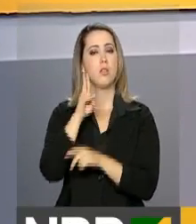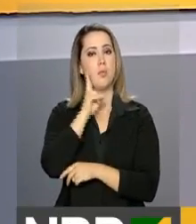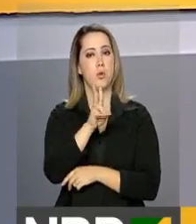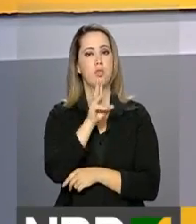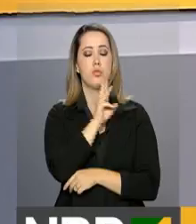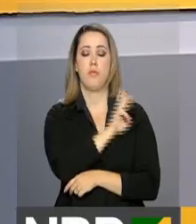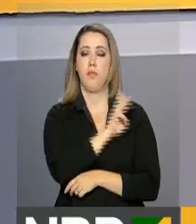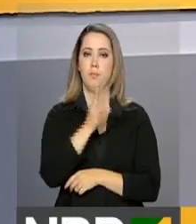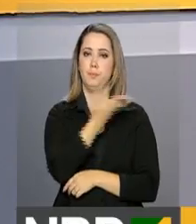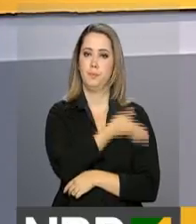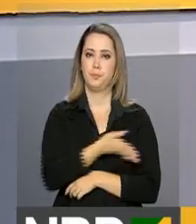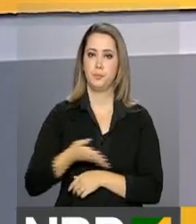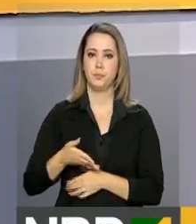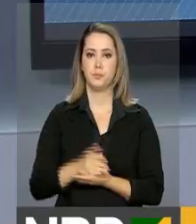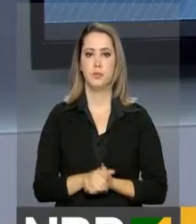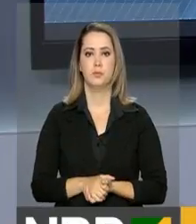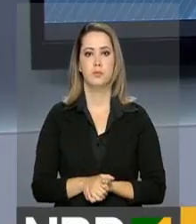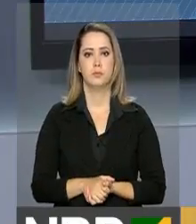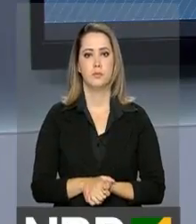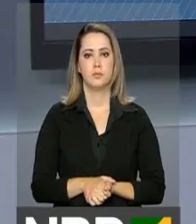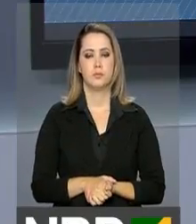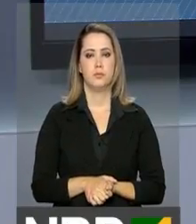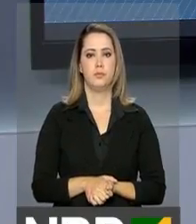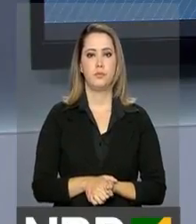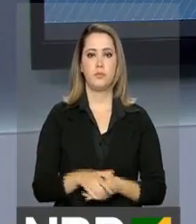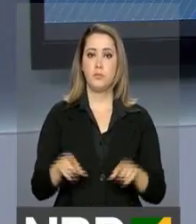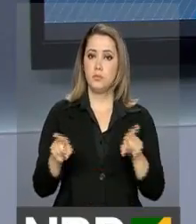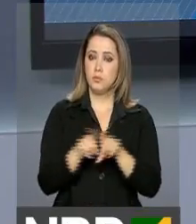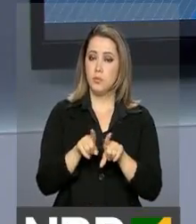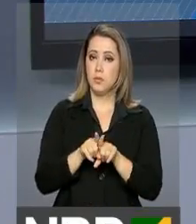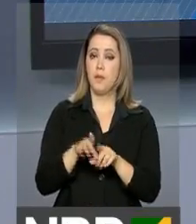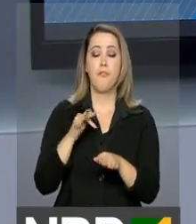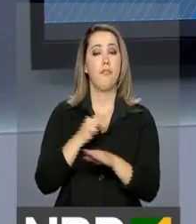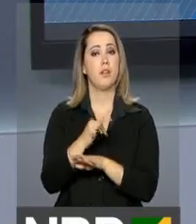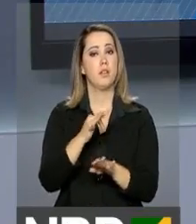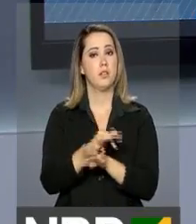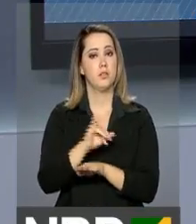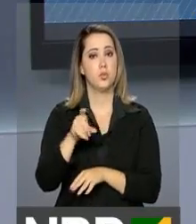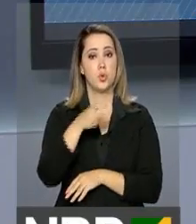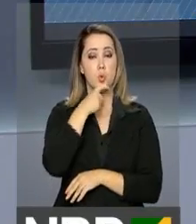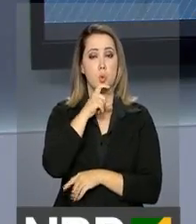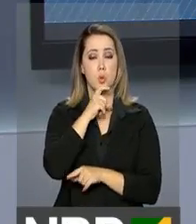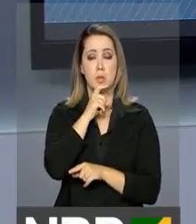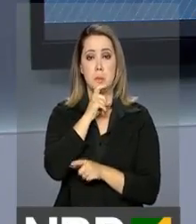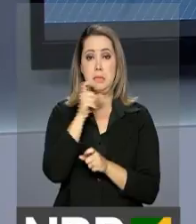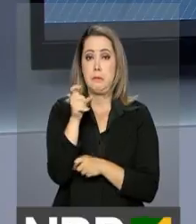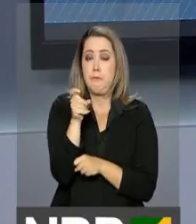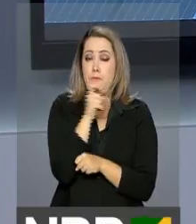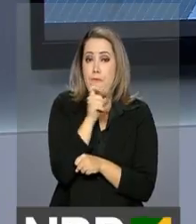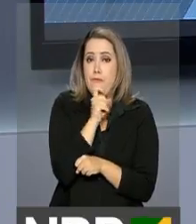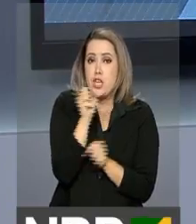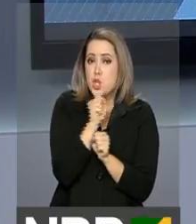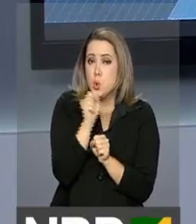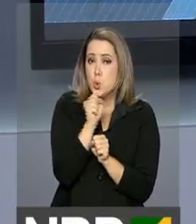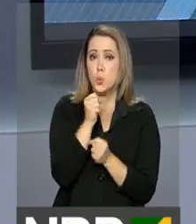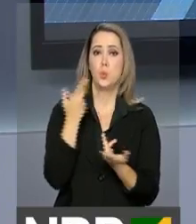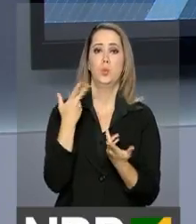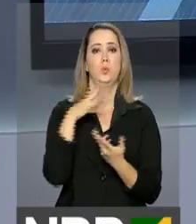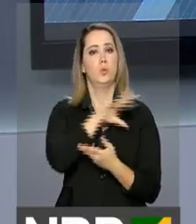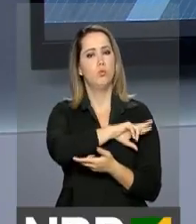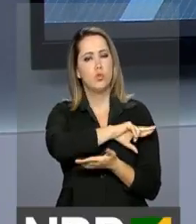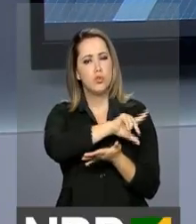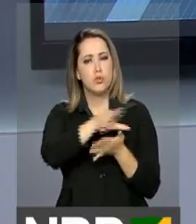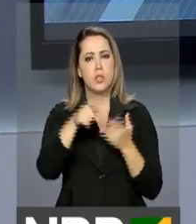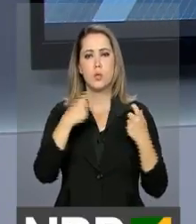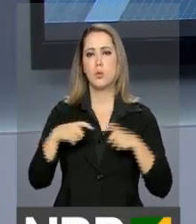da anac na internet e além das férias julho também o mês de baixas temperaturas em várias regiões do país